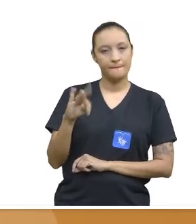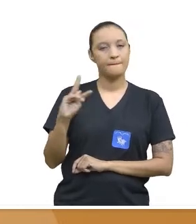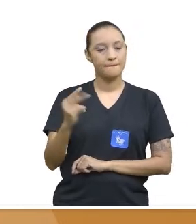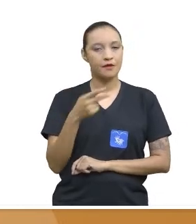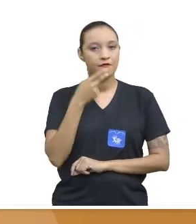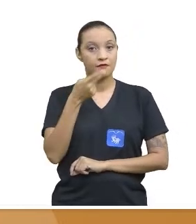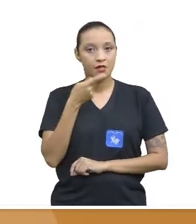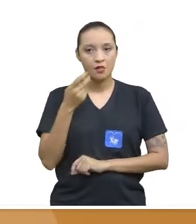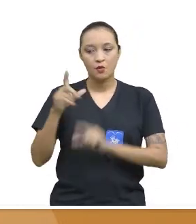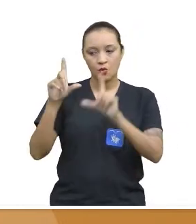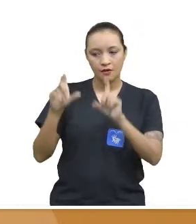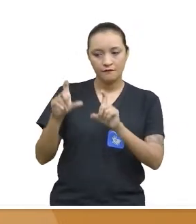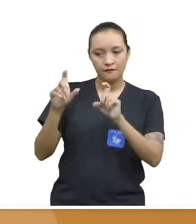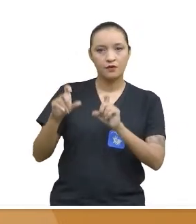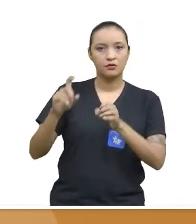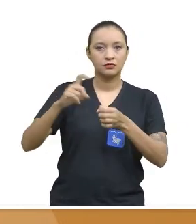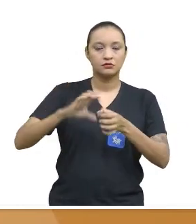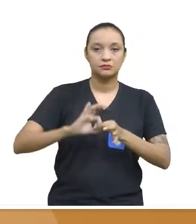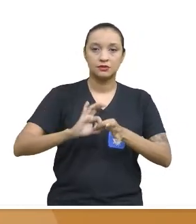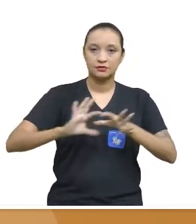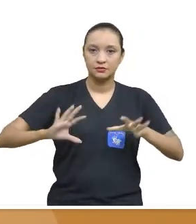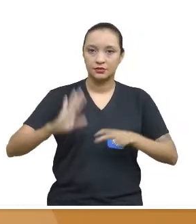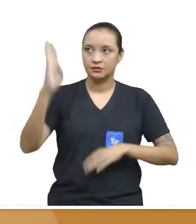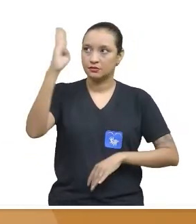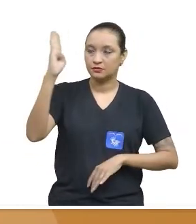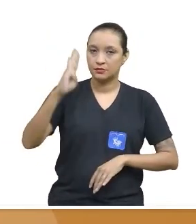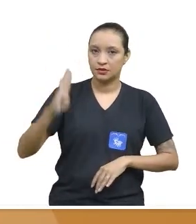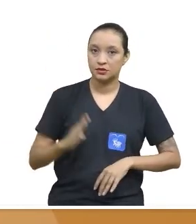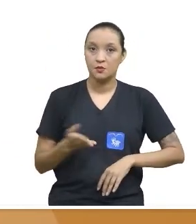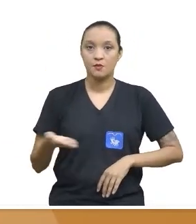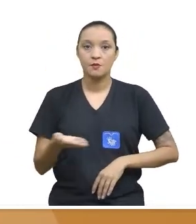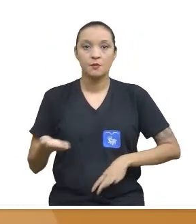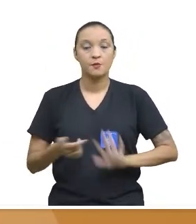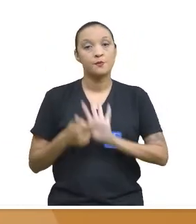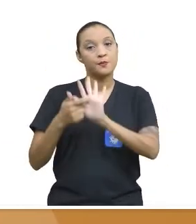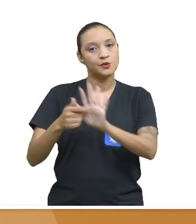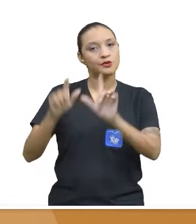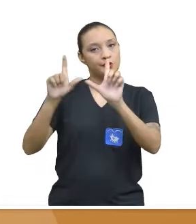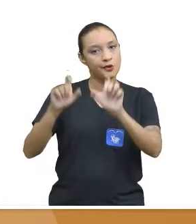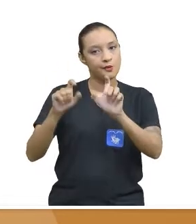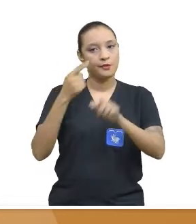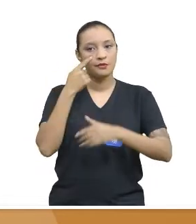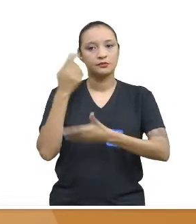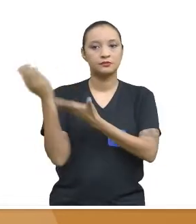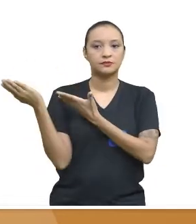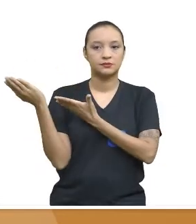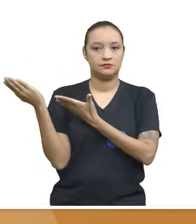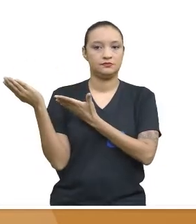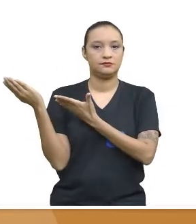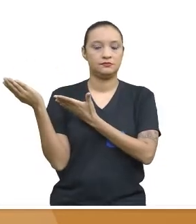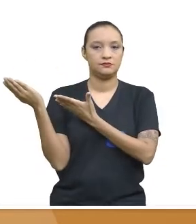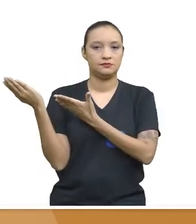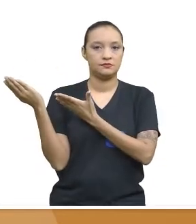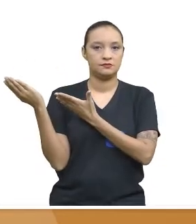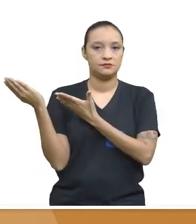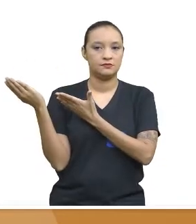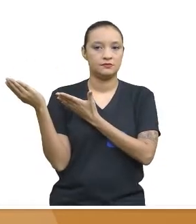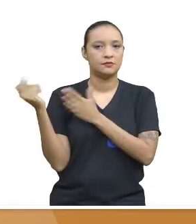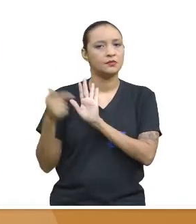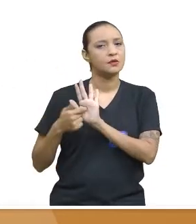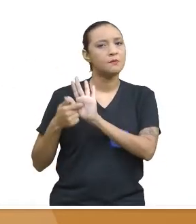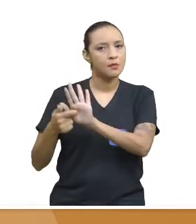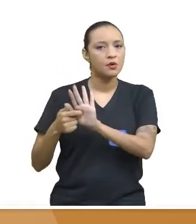independência do Brasil, e agora eu estou mostrando aqui para os senhores uma outra imagem que é muito clara em relação à simbologia.